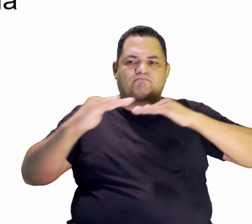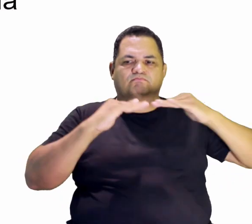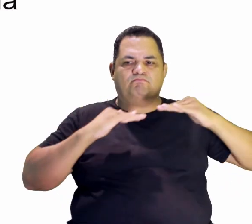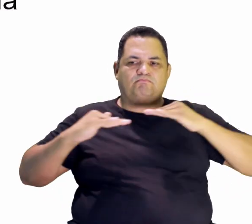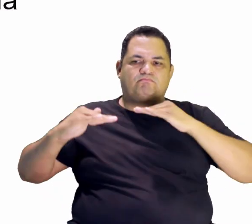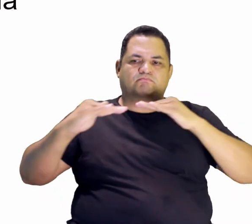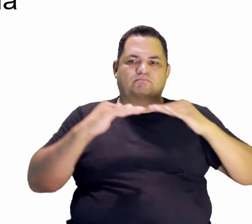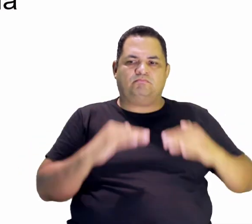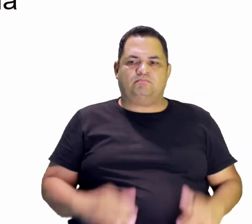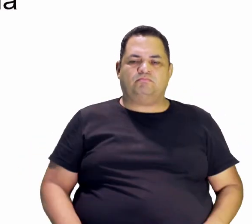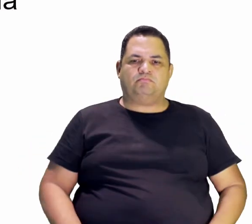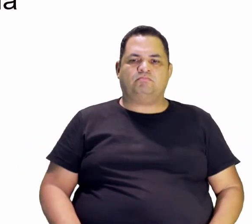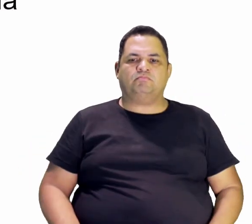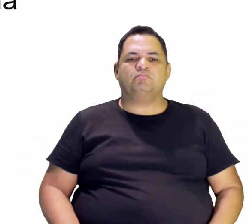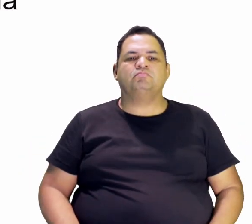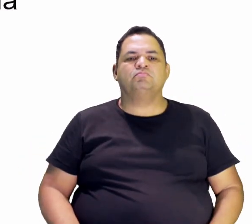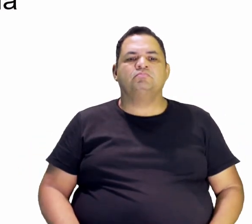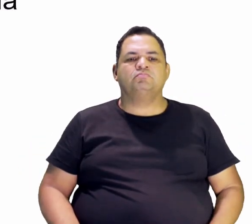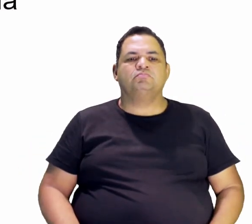bem.